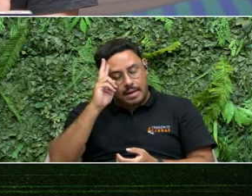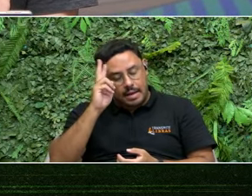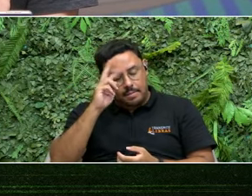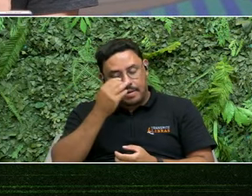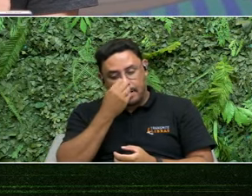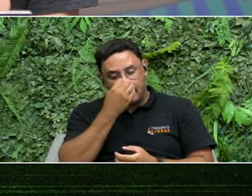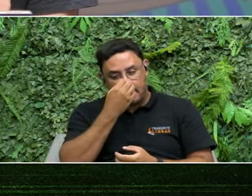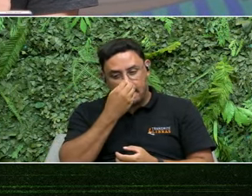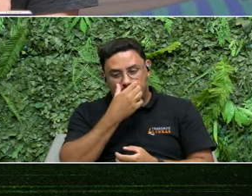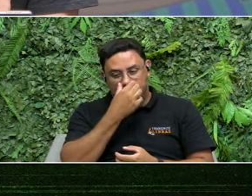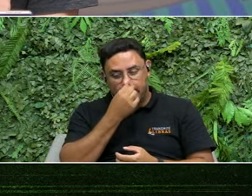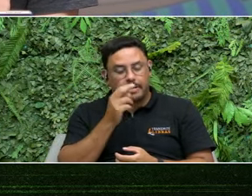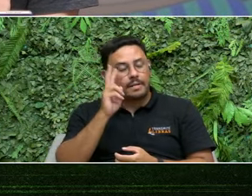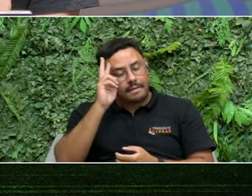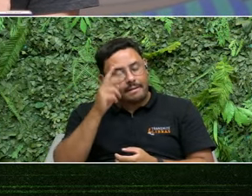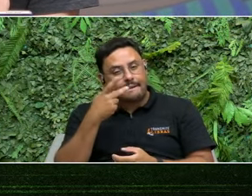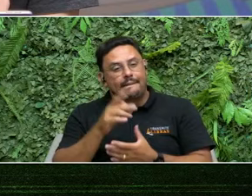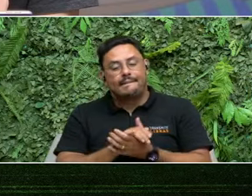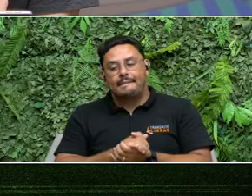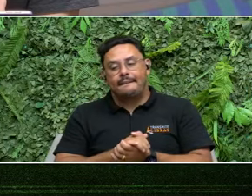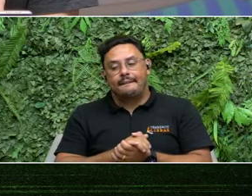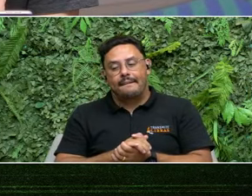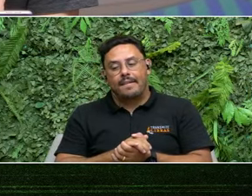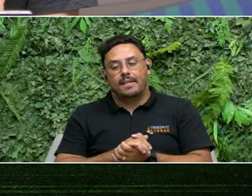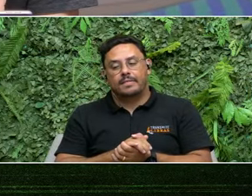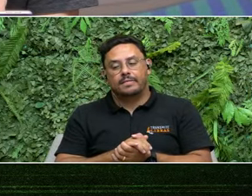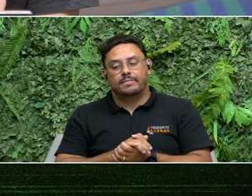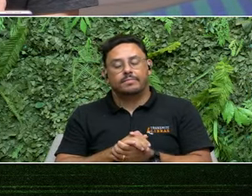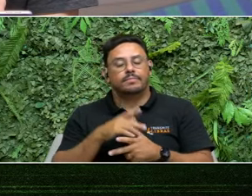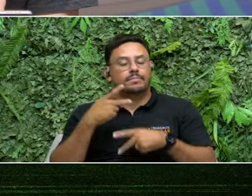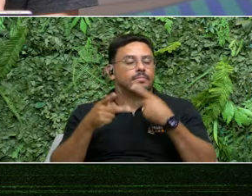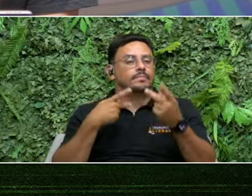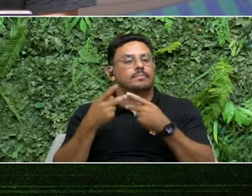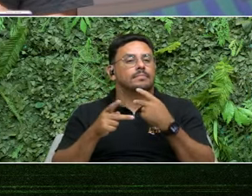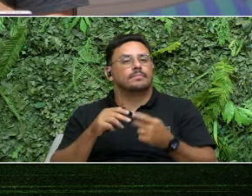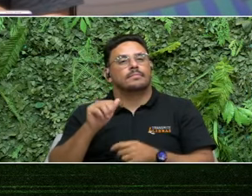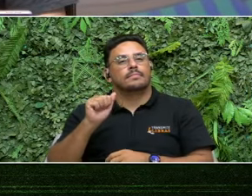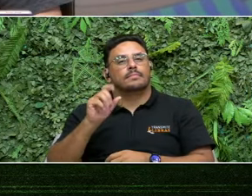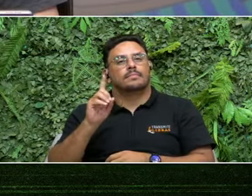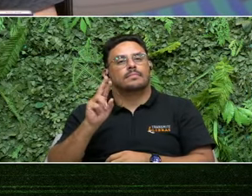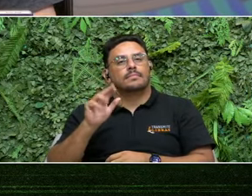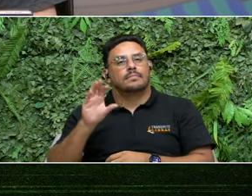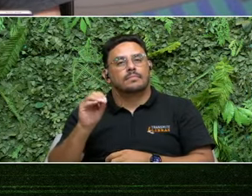não não não dá o recado D